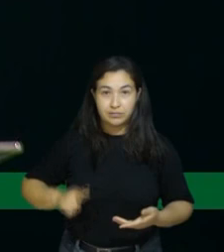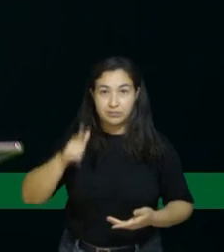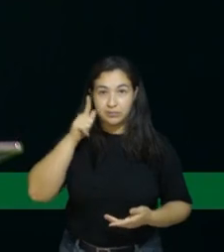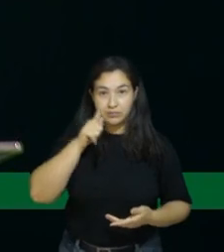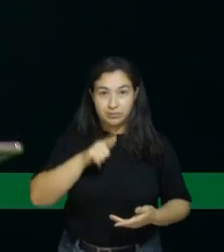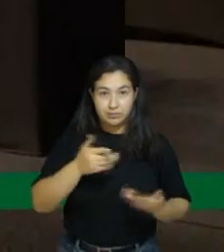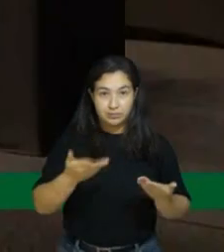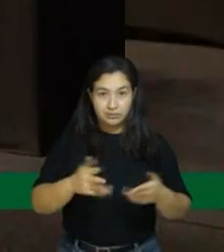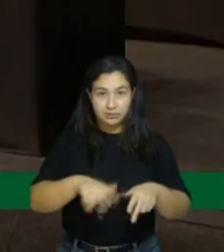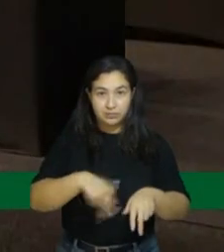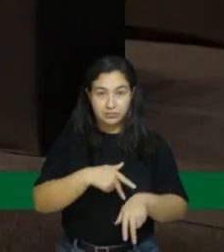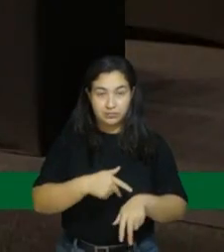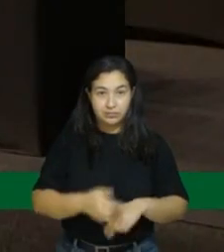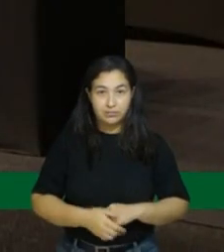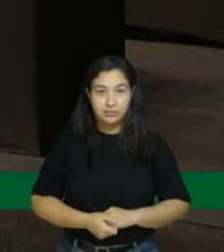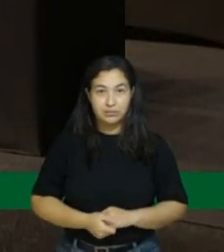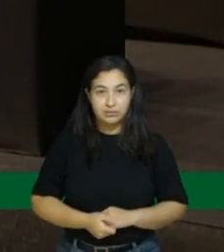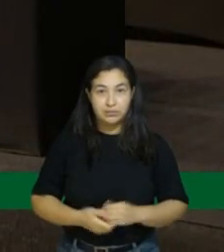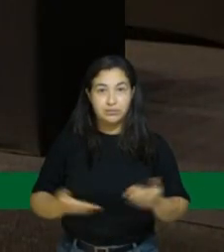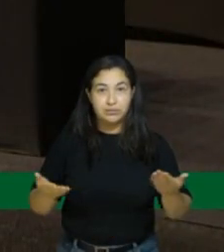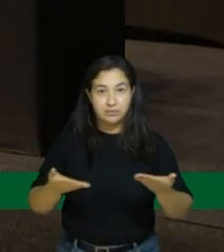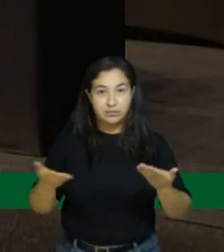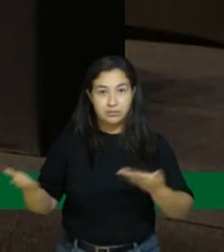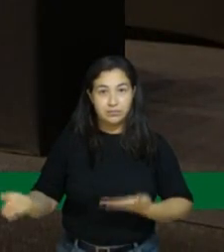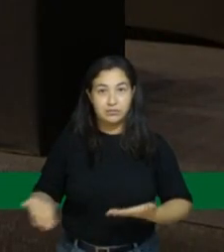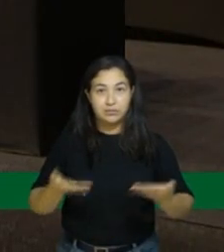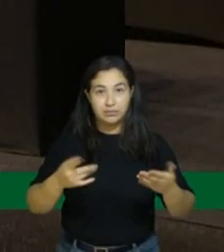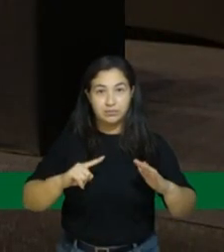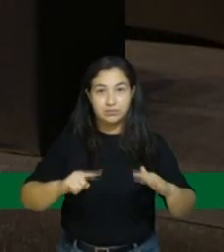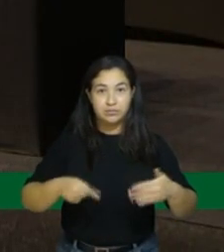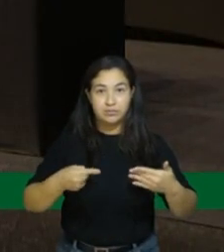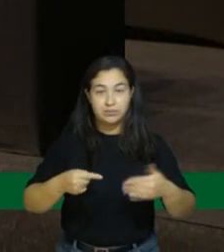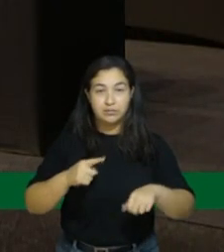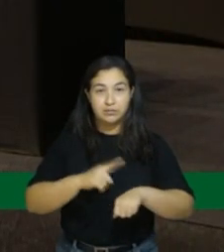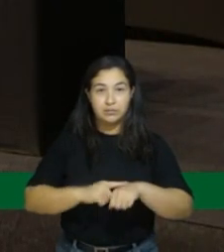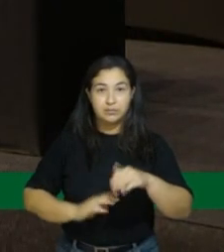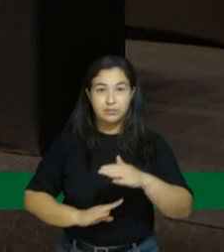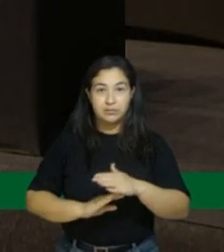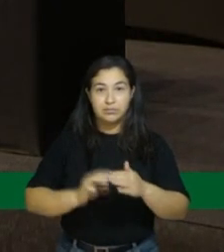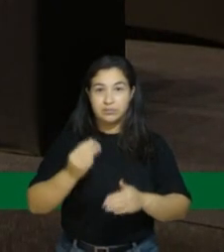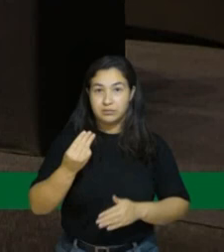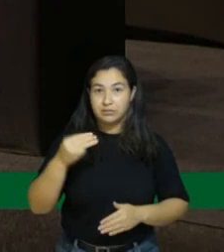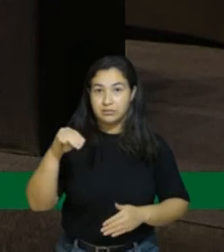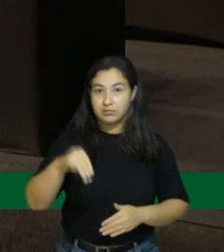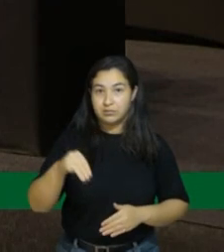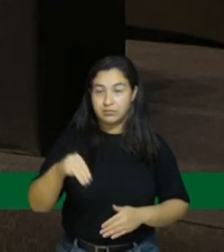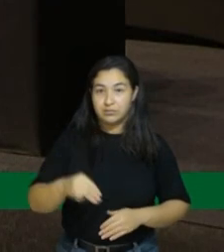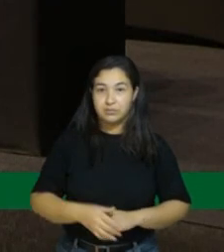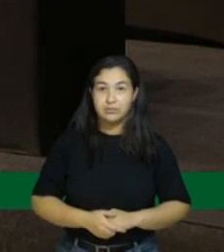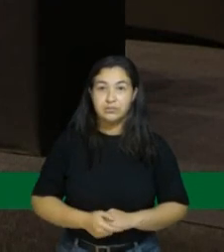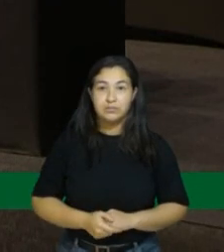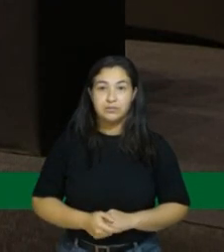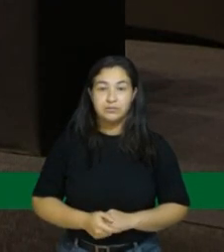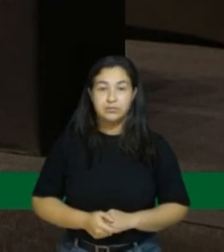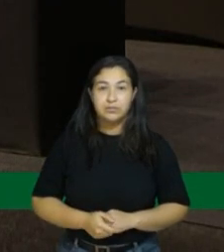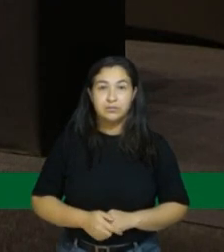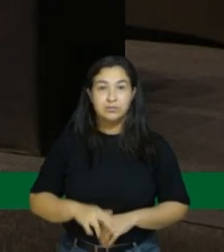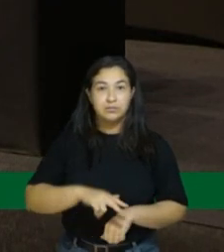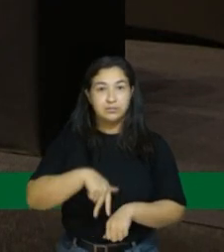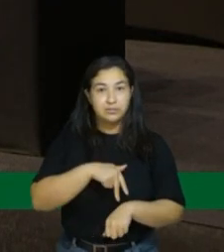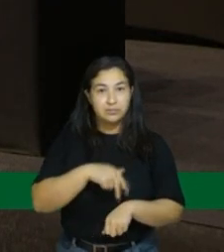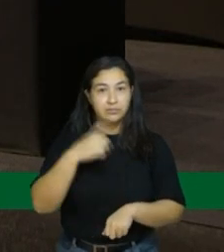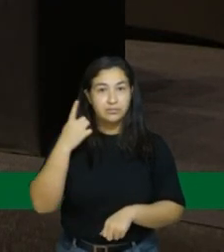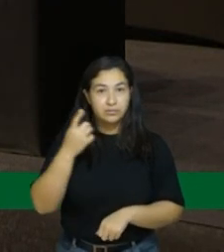da palavra muito obrigado próximo horário pertence ao pessoal pelo tempo de até 3 minutos fala uso da palavra Deputado